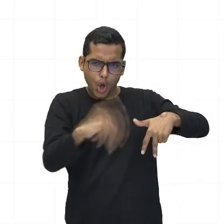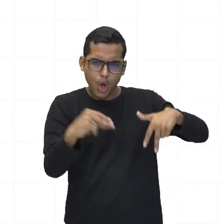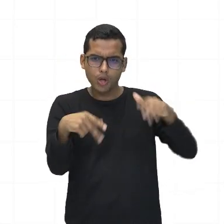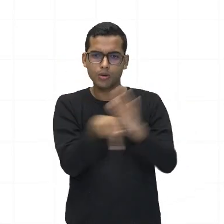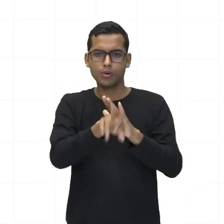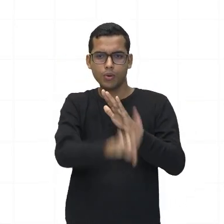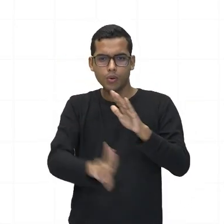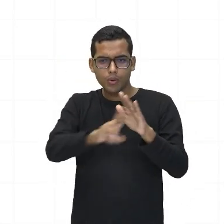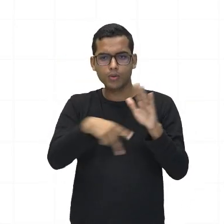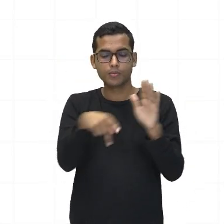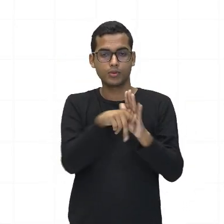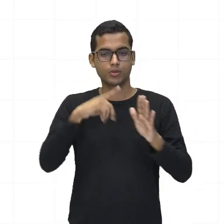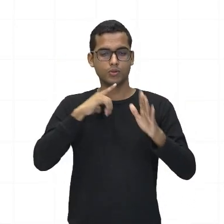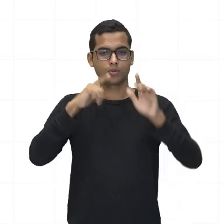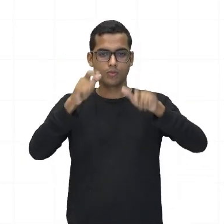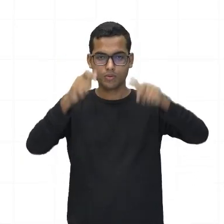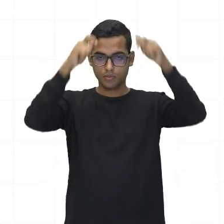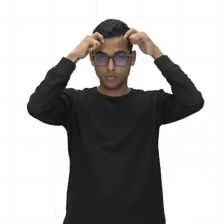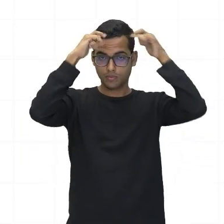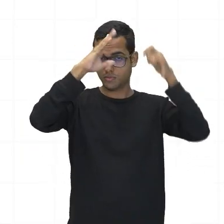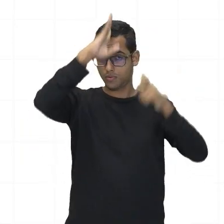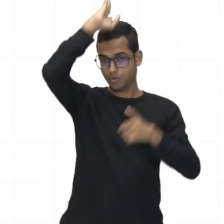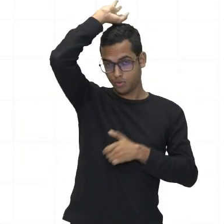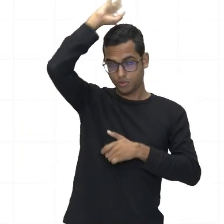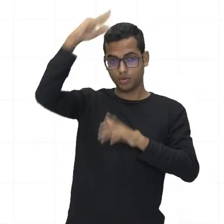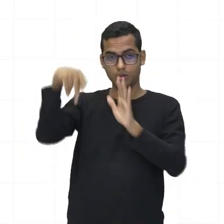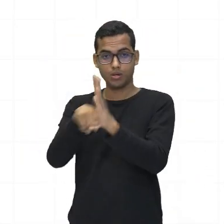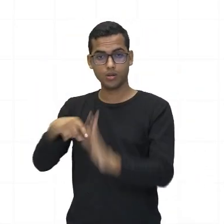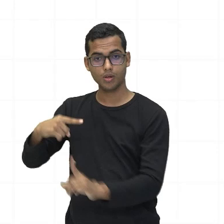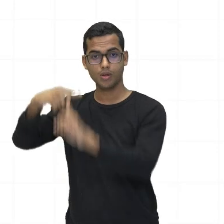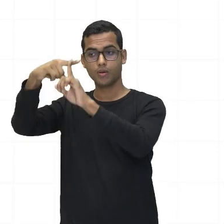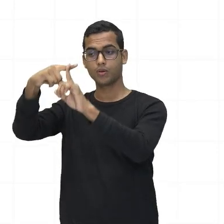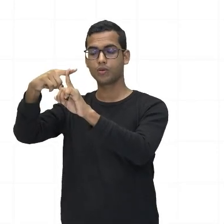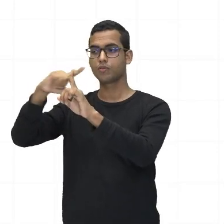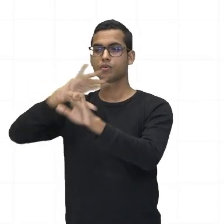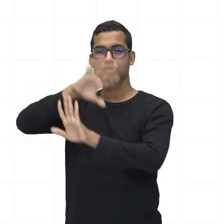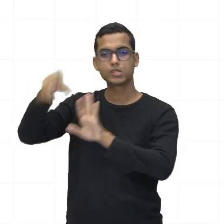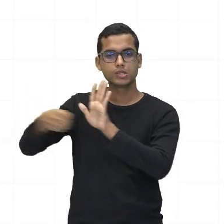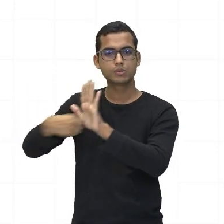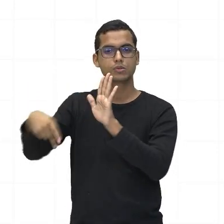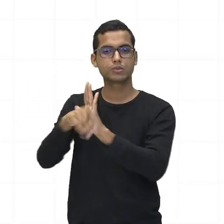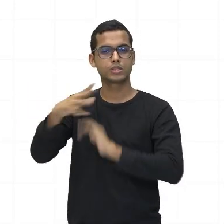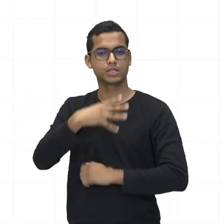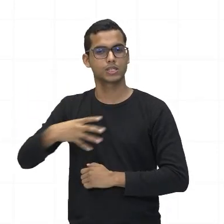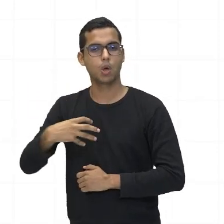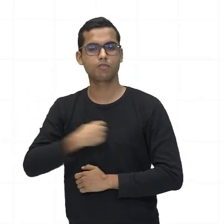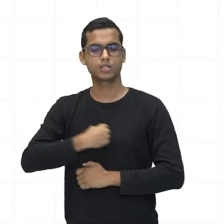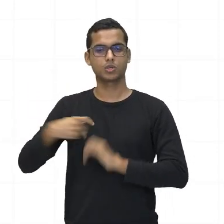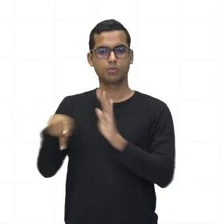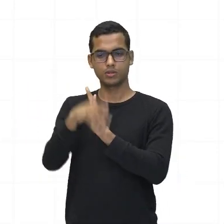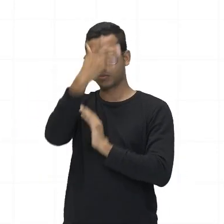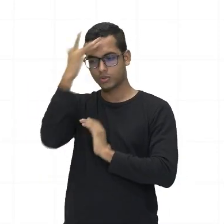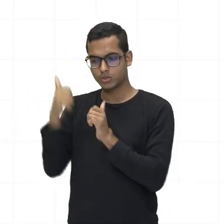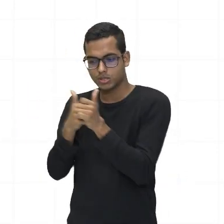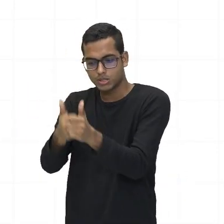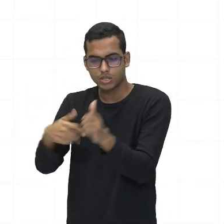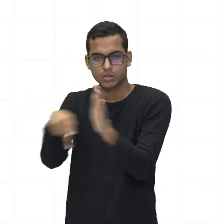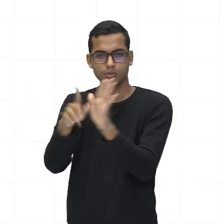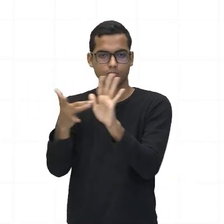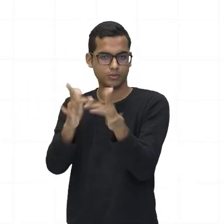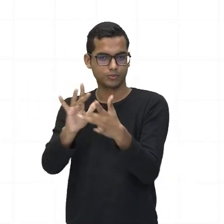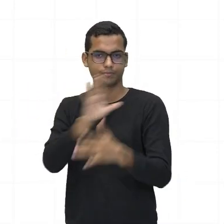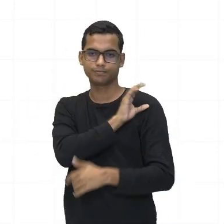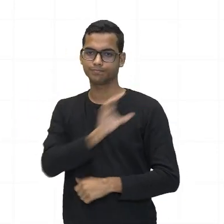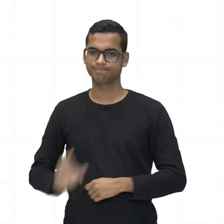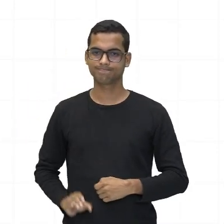significar o sinal de salvação para os seguidores de Cristo. Olha que bonito, né? O poder da religião, poder